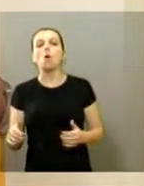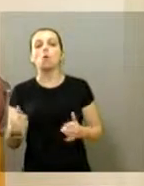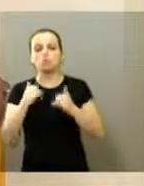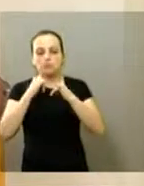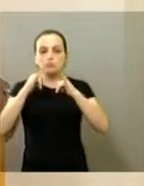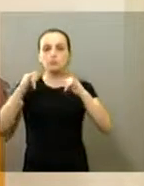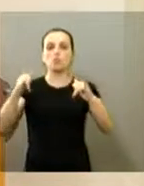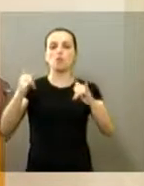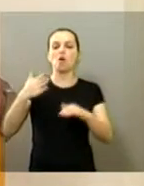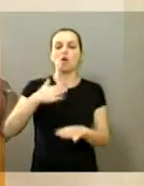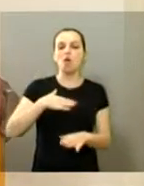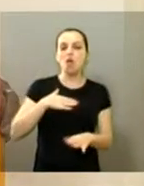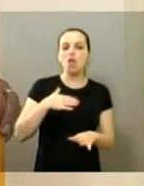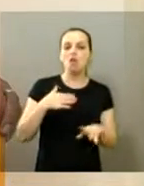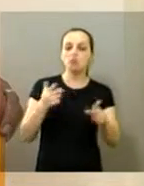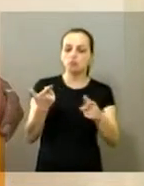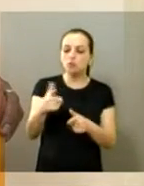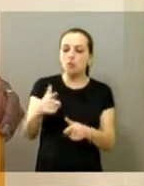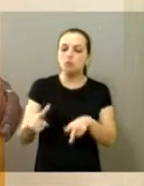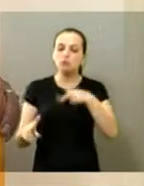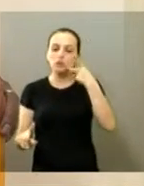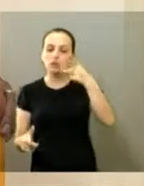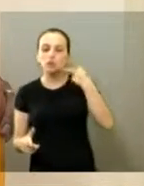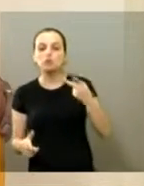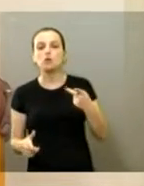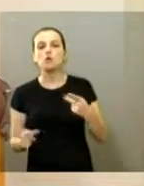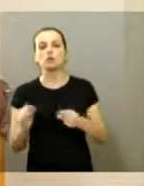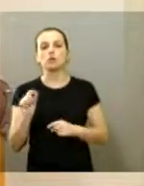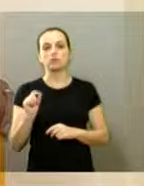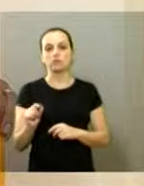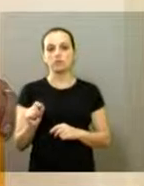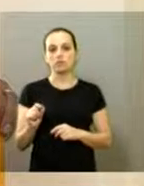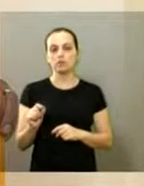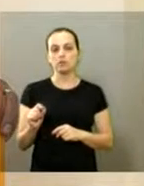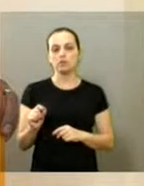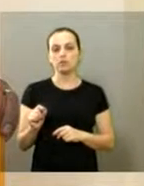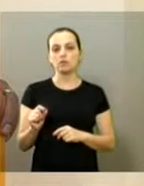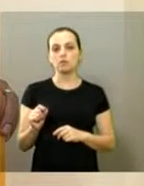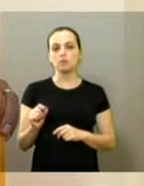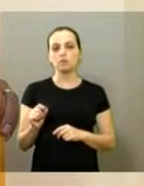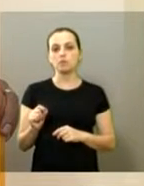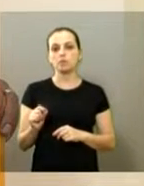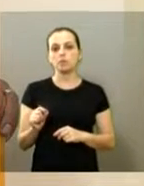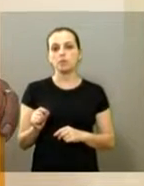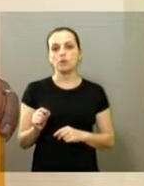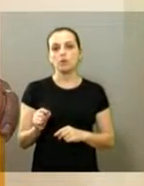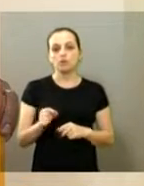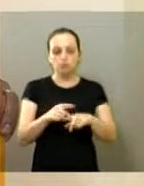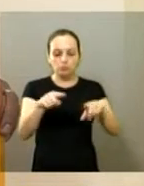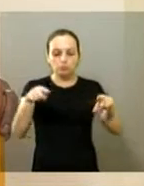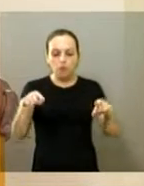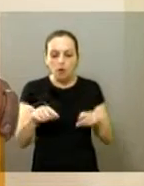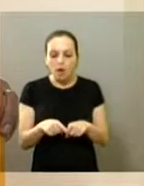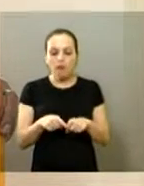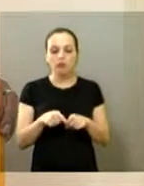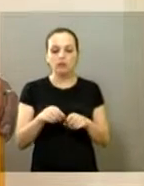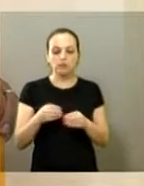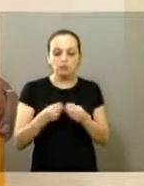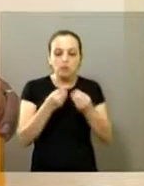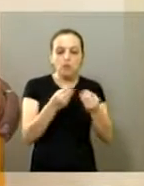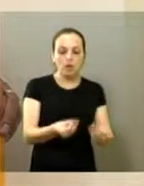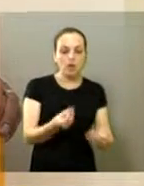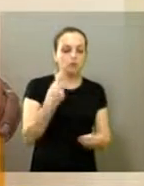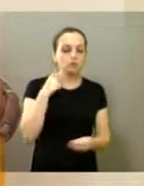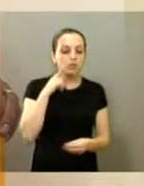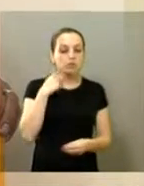Boio, Tenente Santana e Donizete Simeone, dos Bolsões, né? Que o pessoal... Mais um